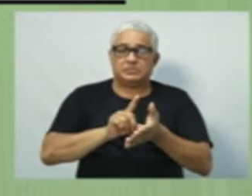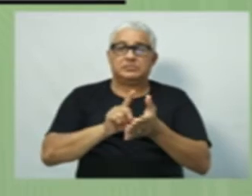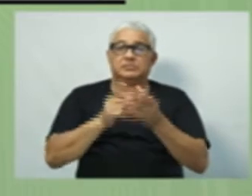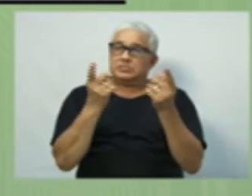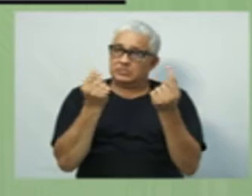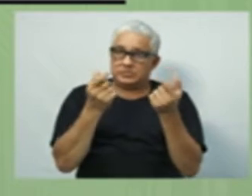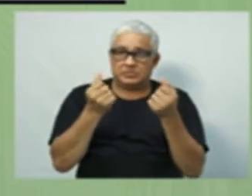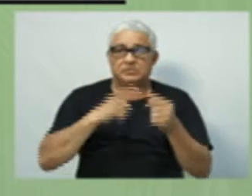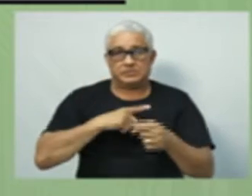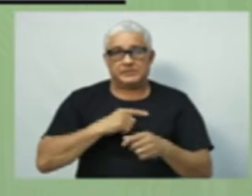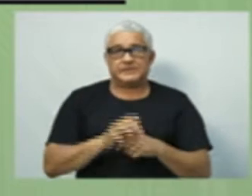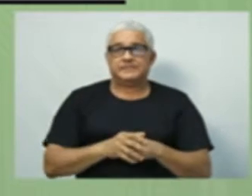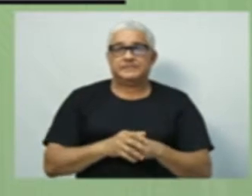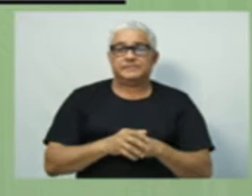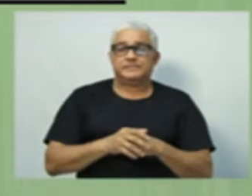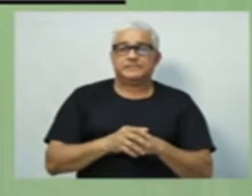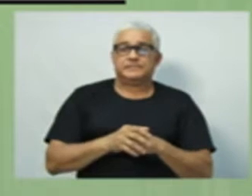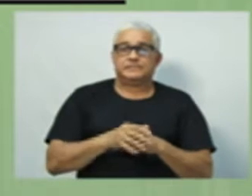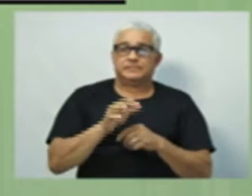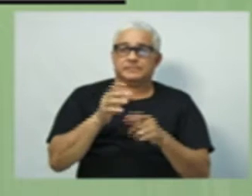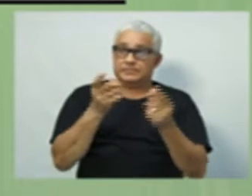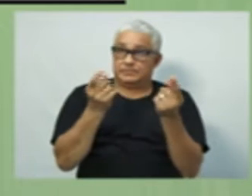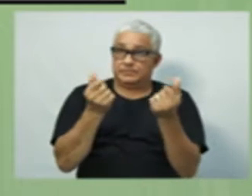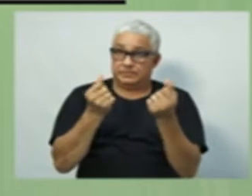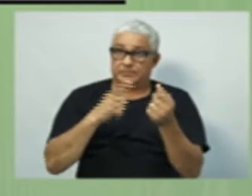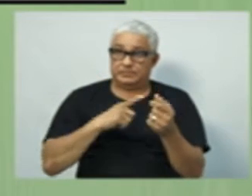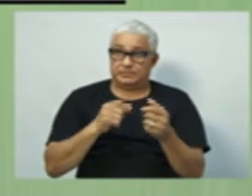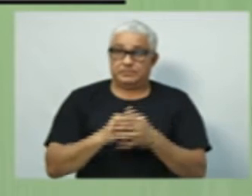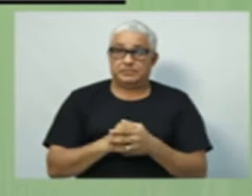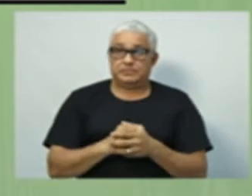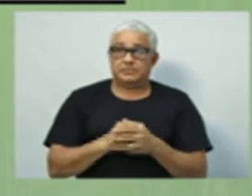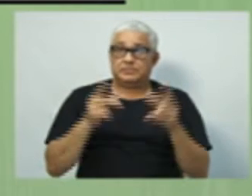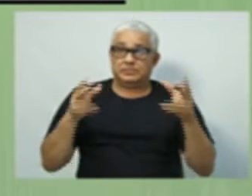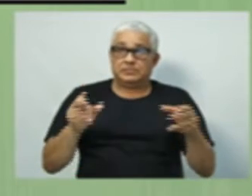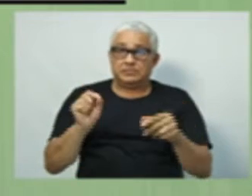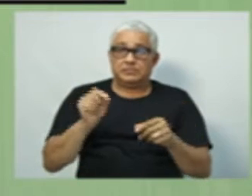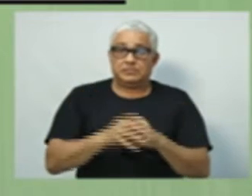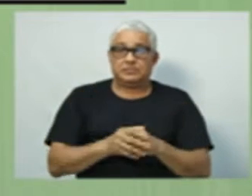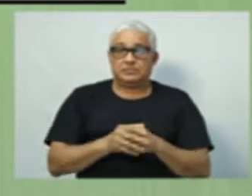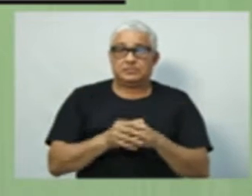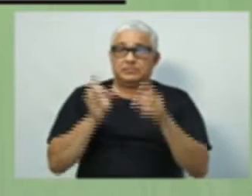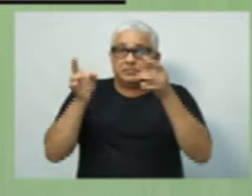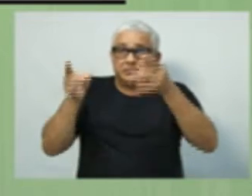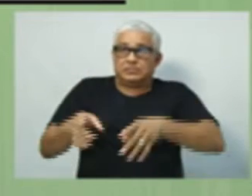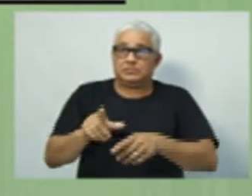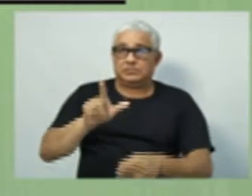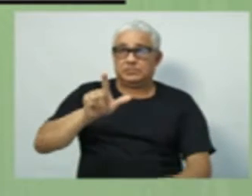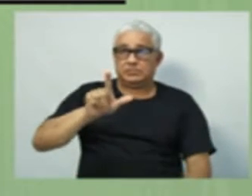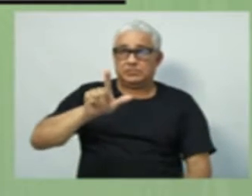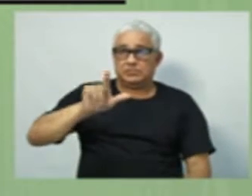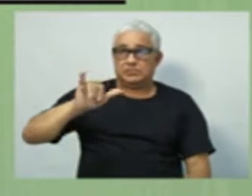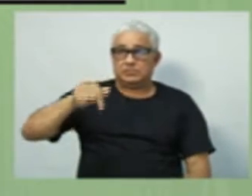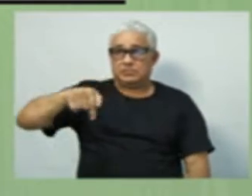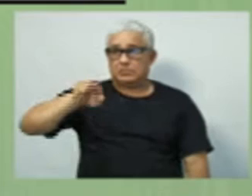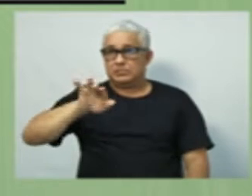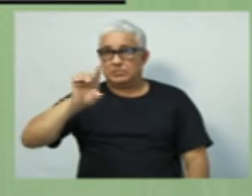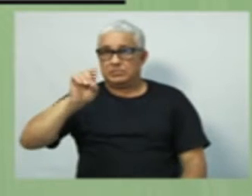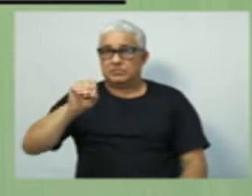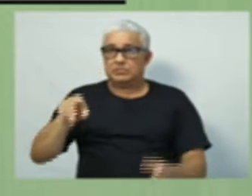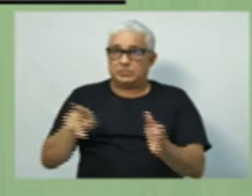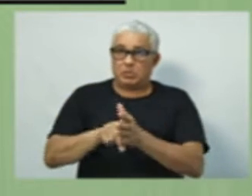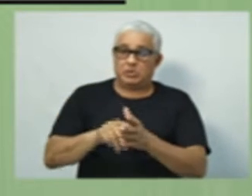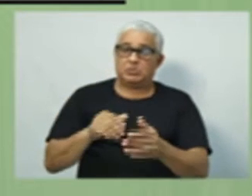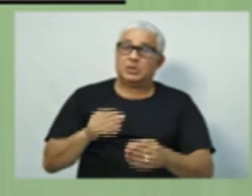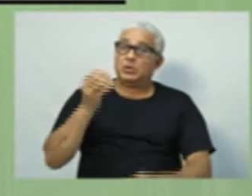aí nós temos estado financeiro igual ao resultado líquido do período então ou seja qual o lucro